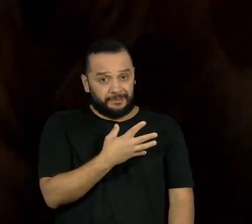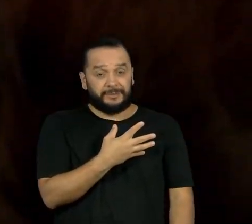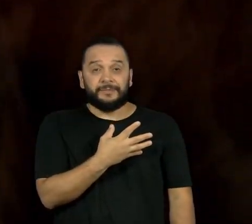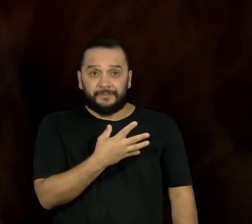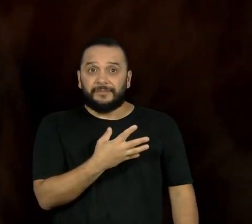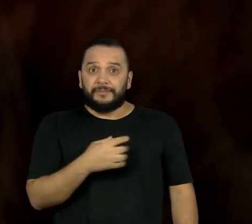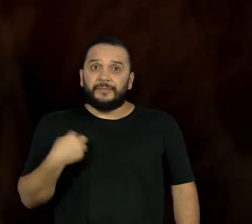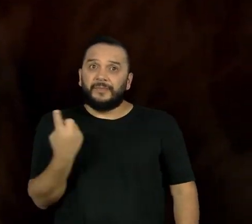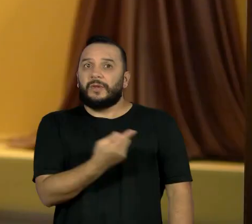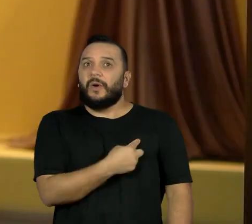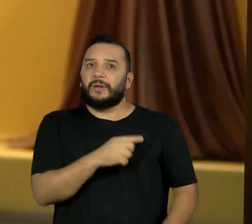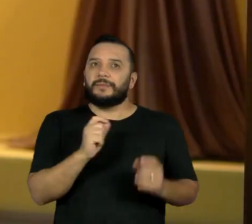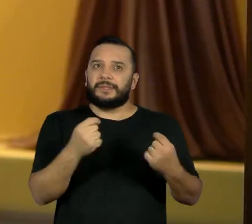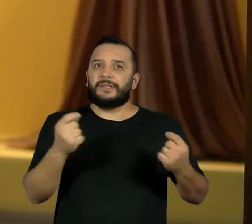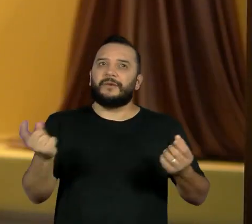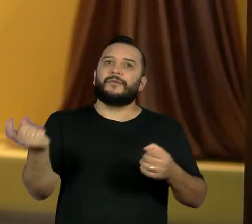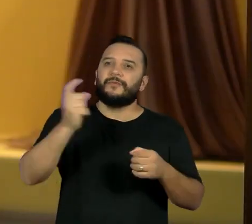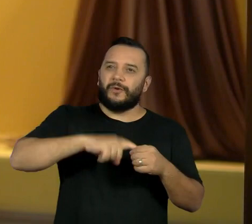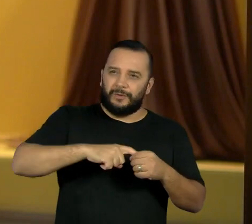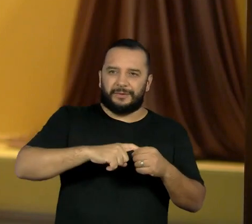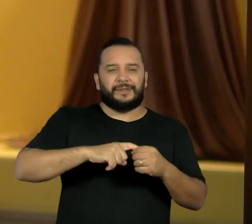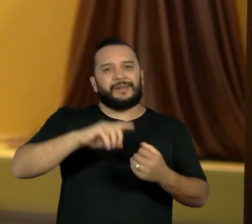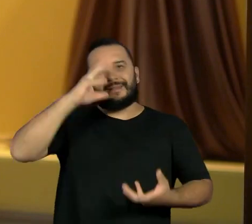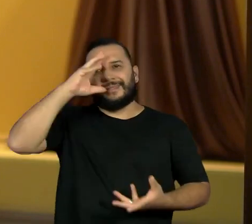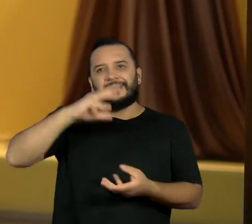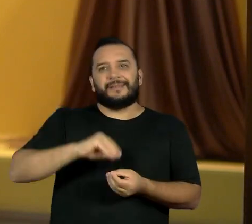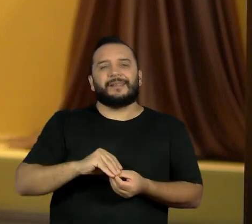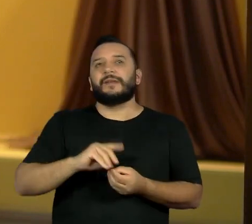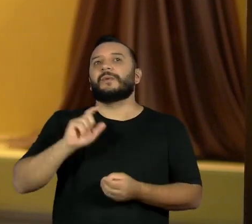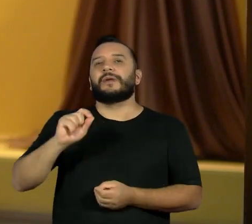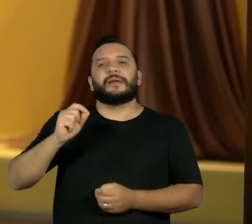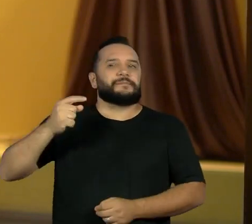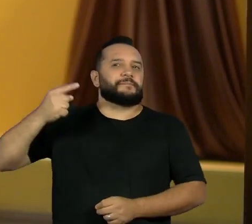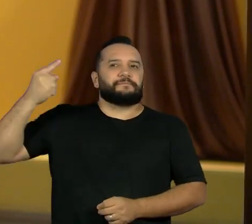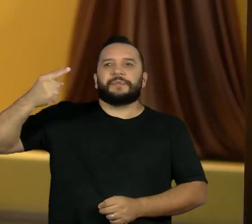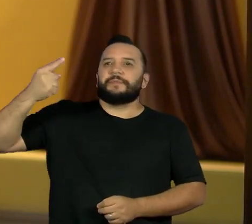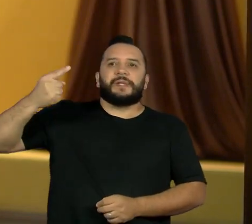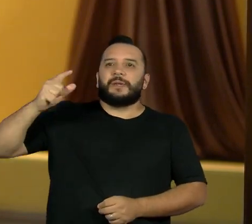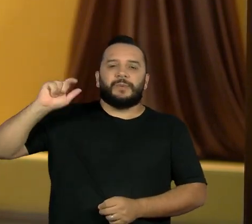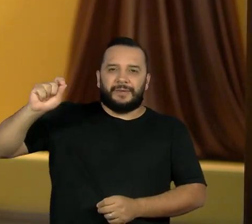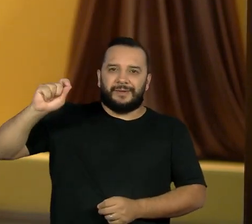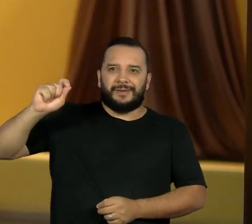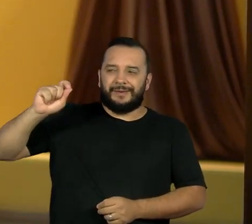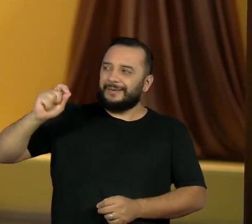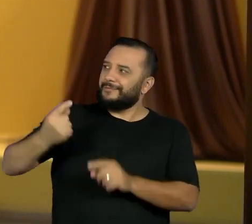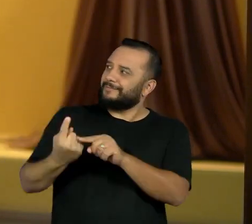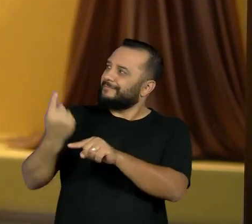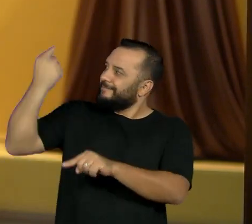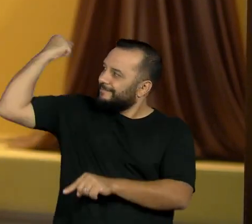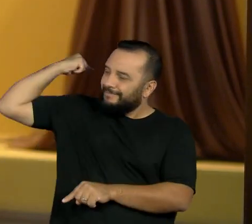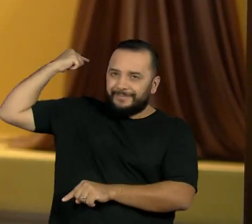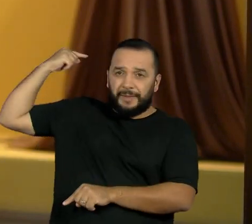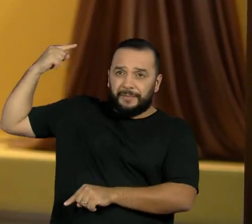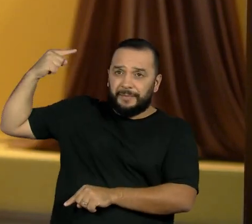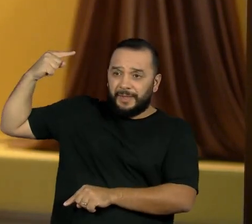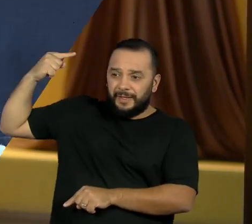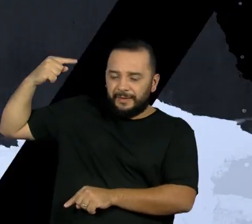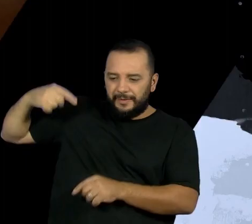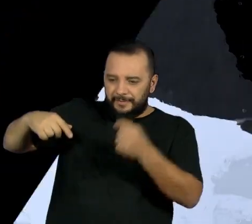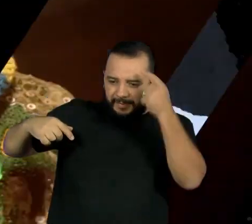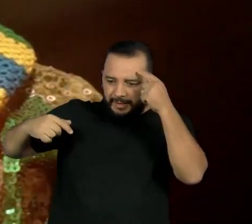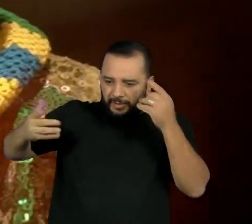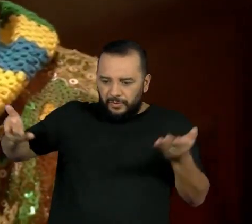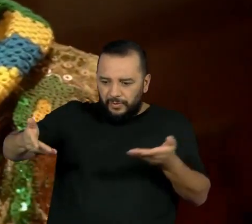gente rememorar, entender o que veio antes para a gente olhar para o futuro e caminhar